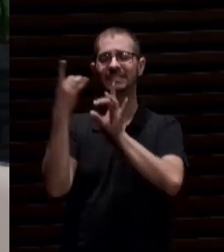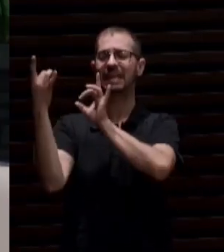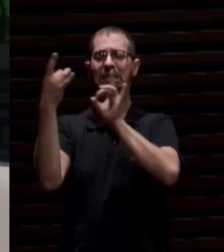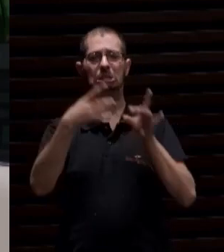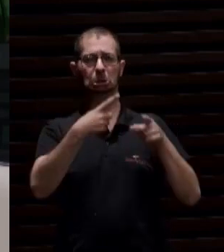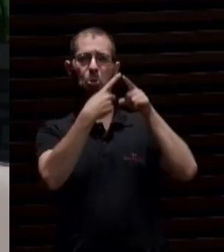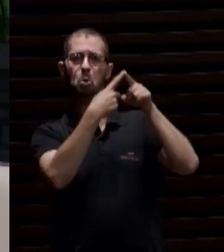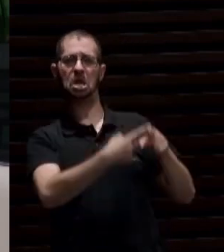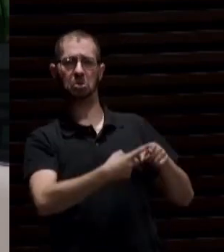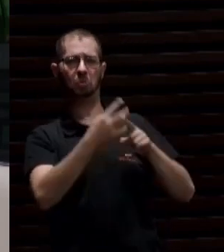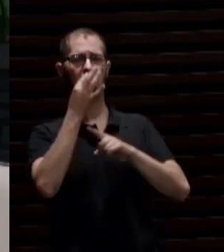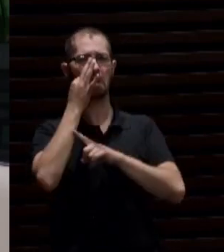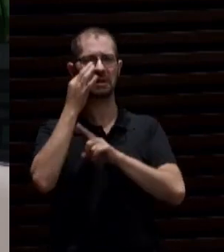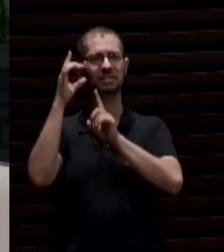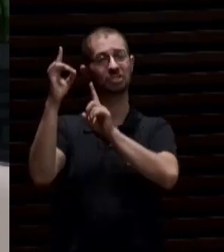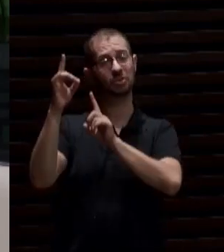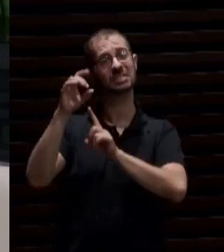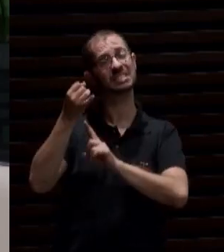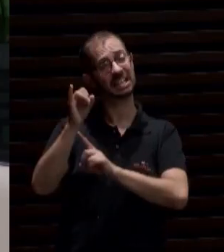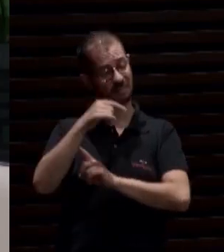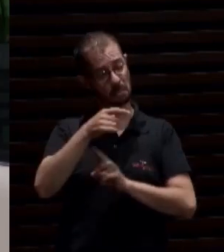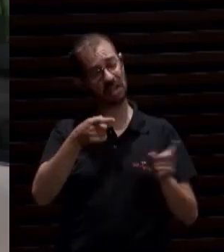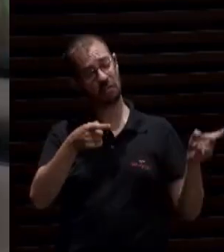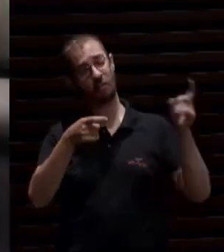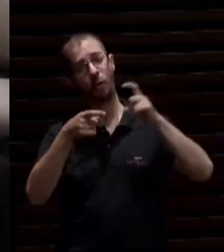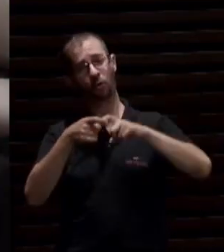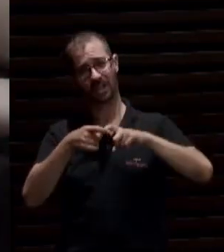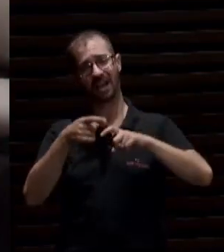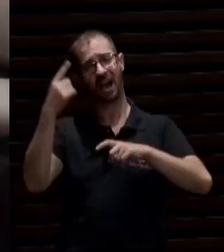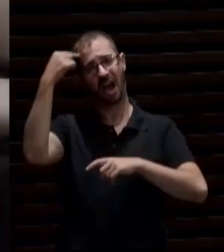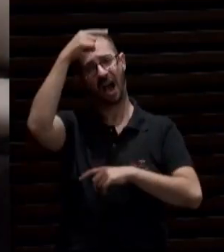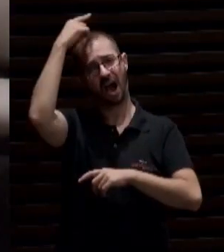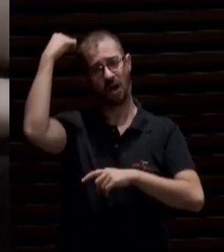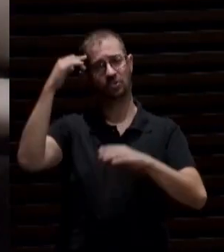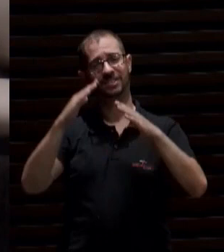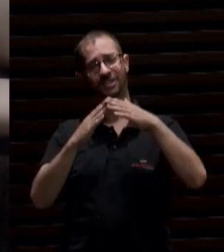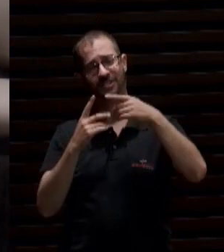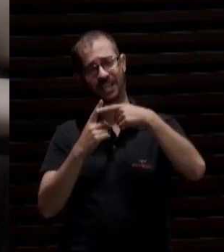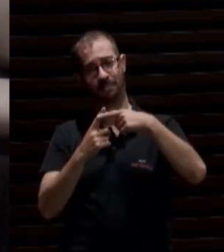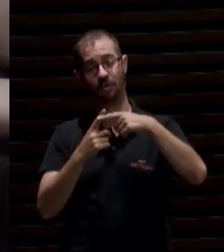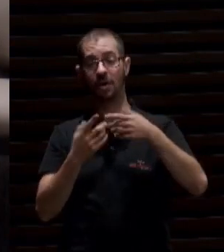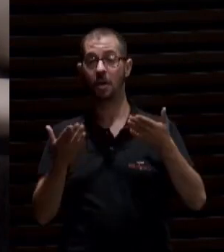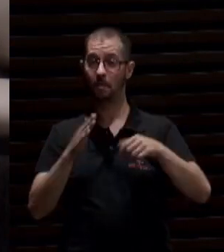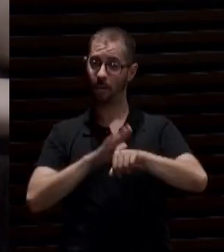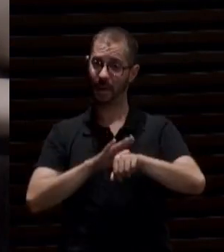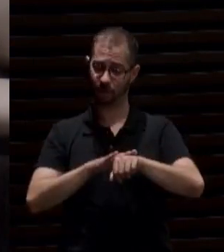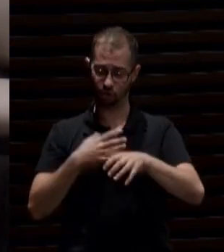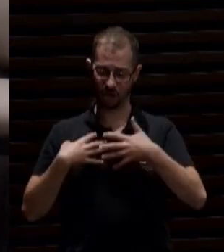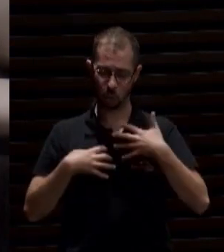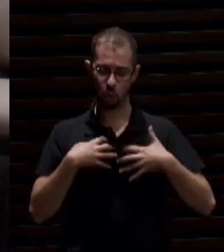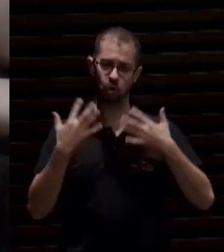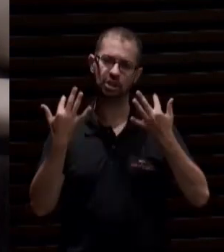Deus e se ele vai poder voltar a ver o Santo Templo. Meus irmãos, momentos de luta, momentos de dor e sofrimento é quando nós